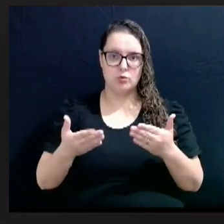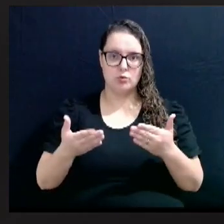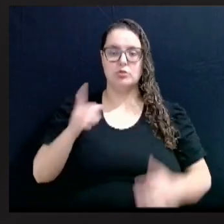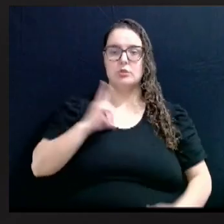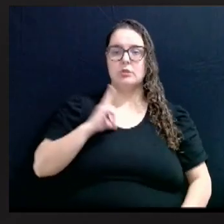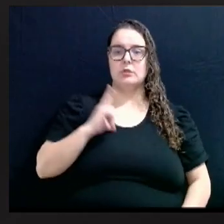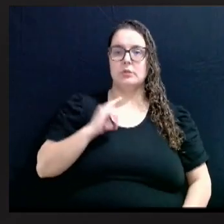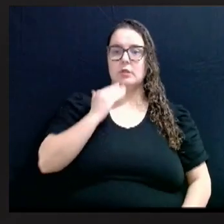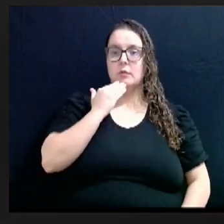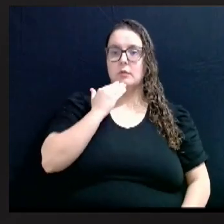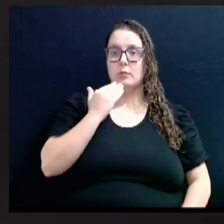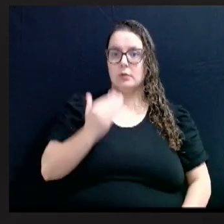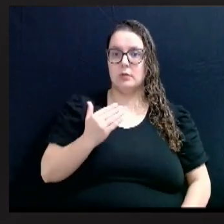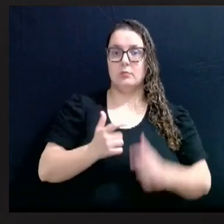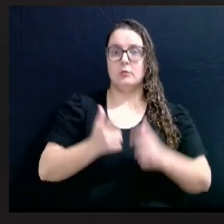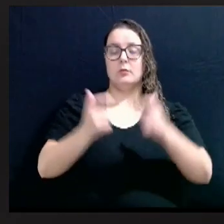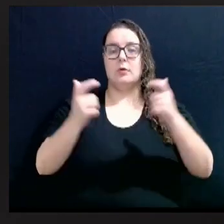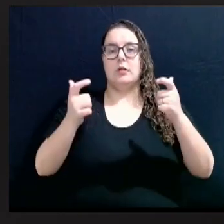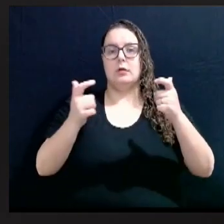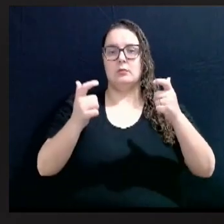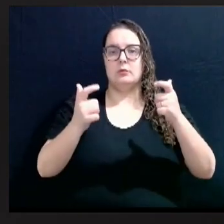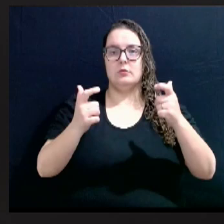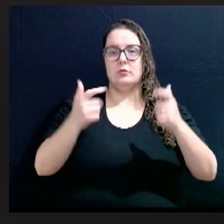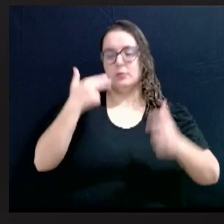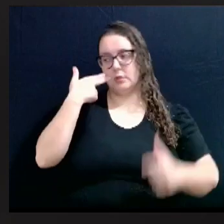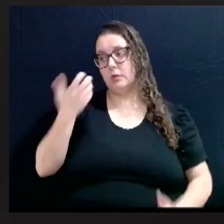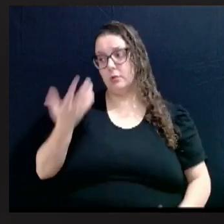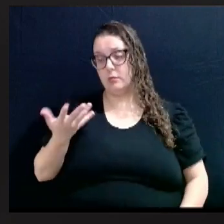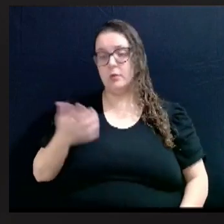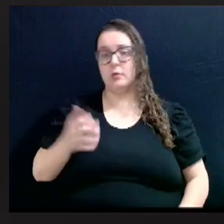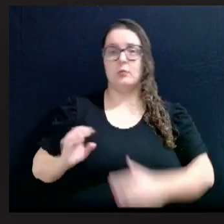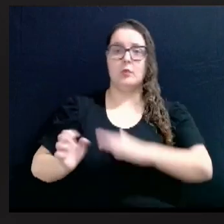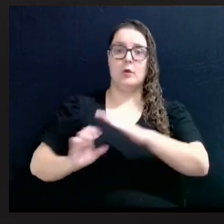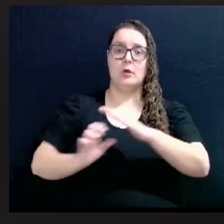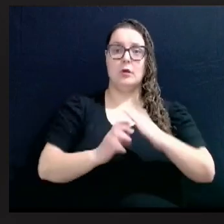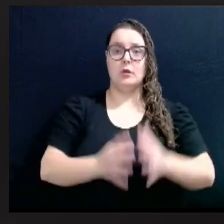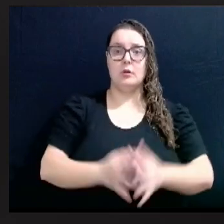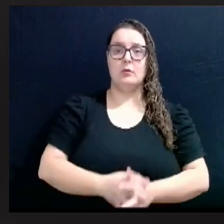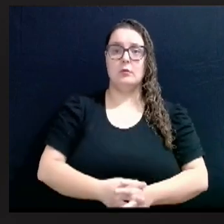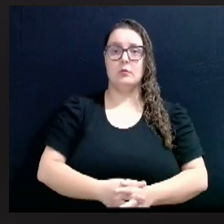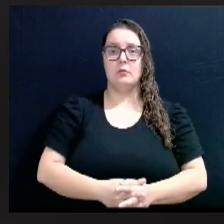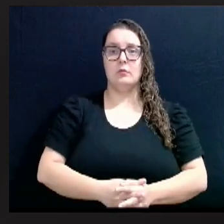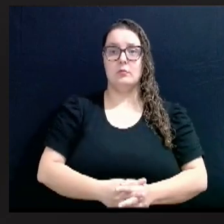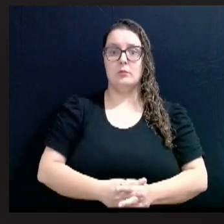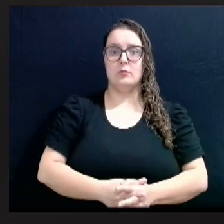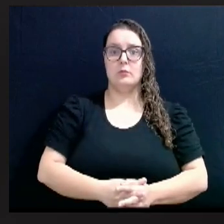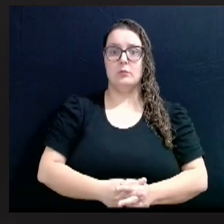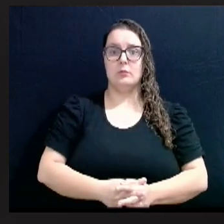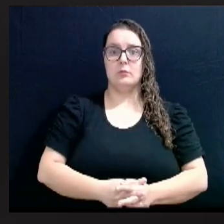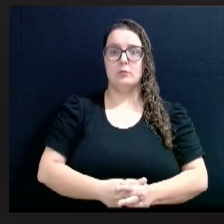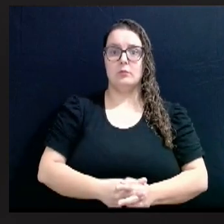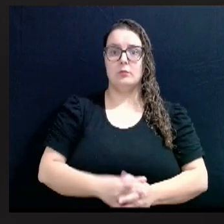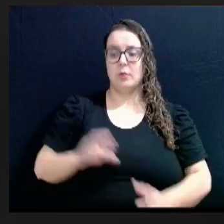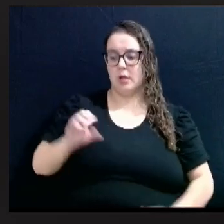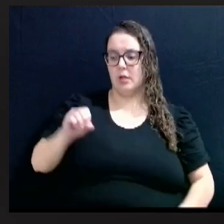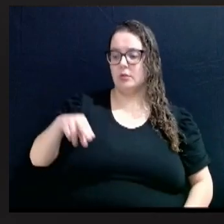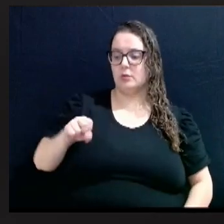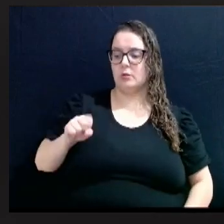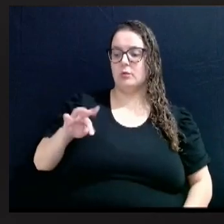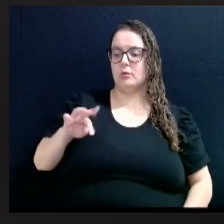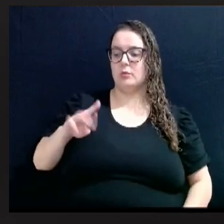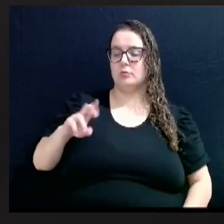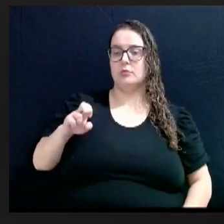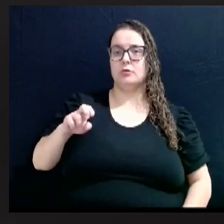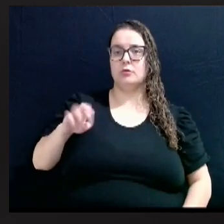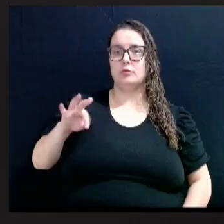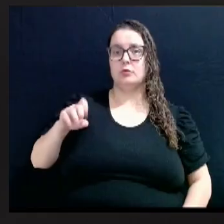muito grande, né, Rafael? Porque as empresas, as construtoras em si, elas estão com